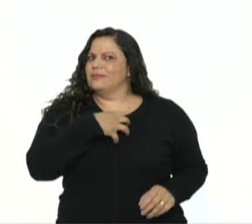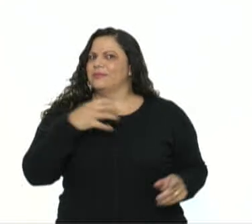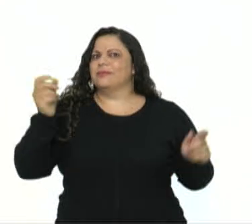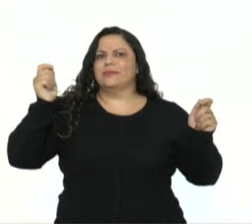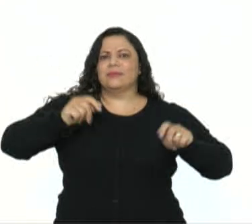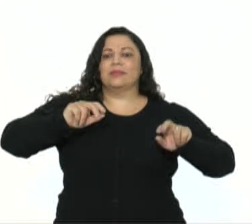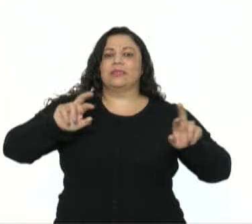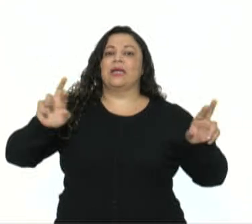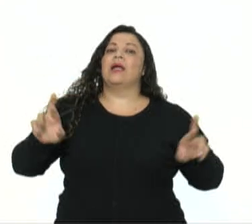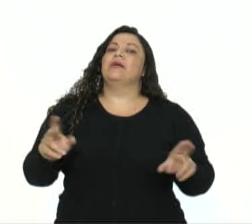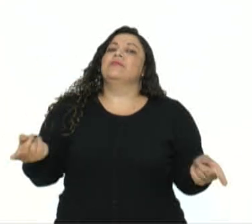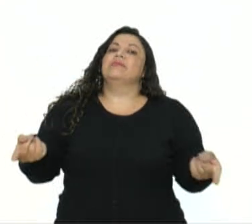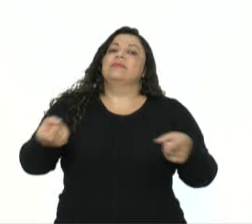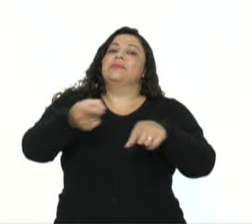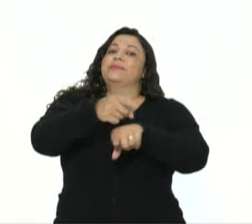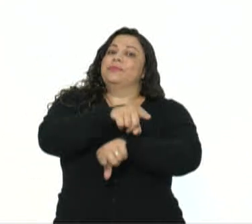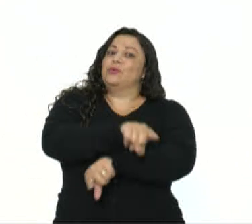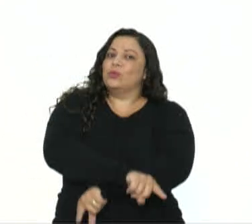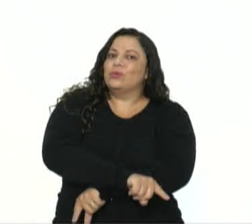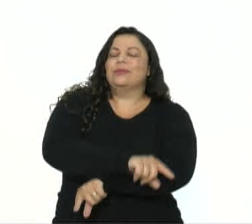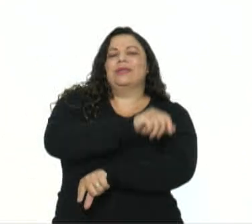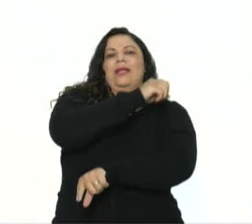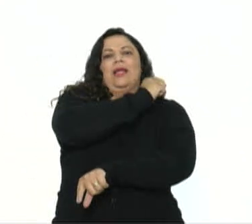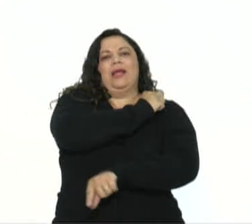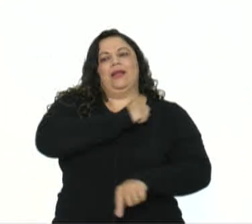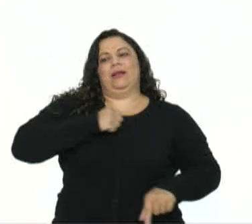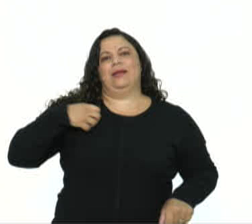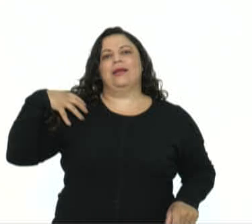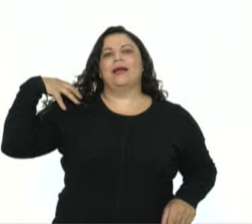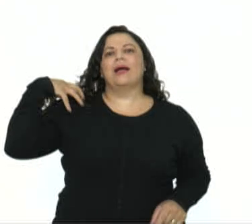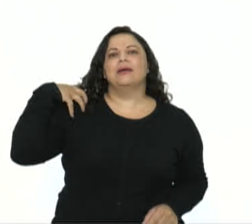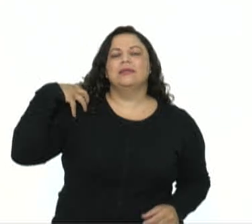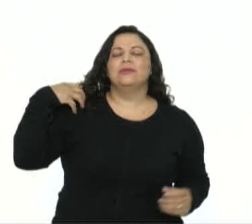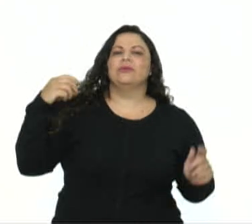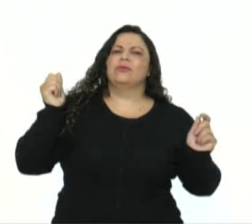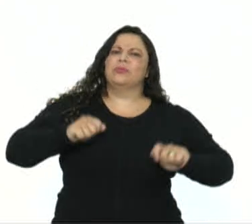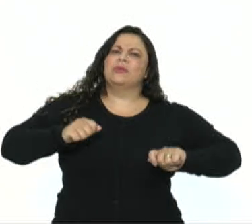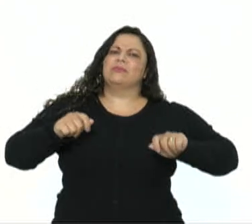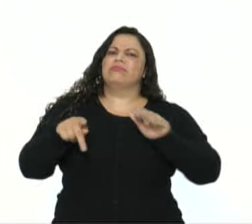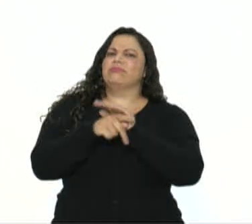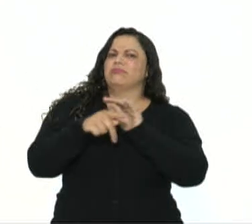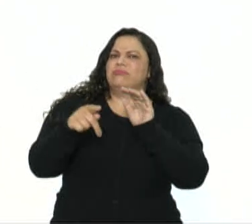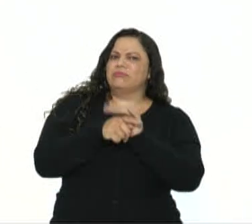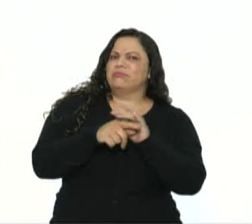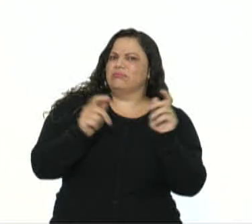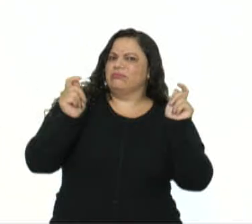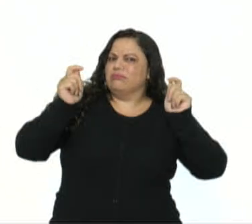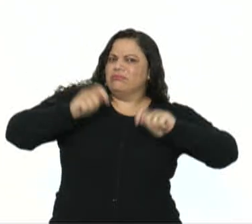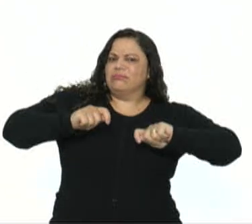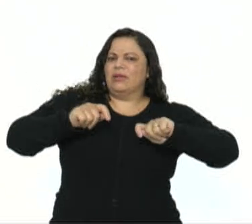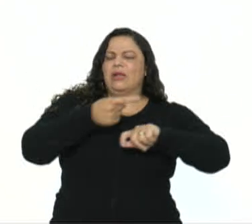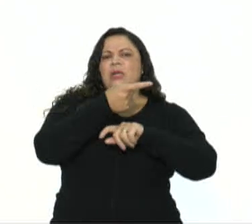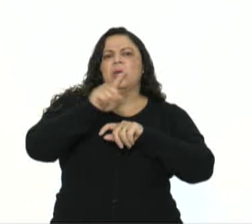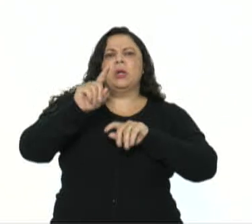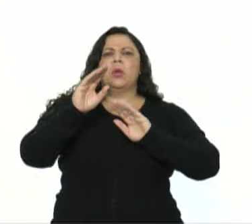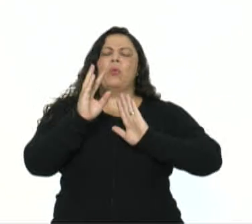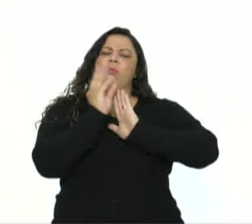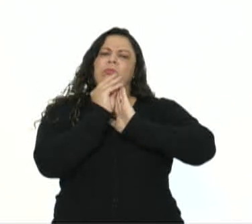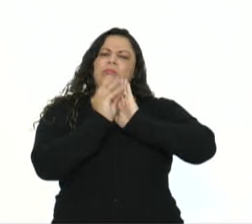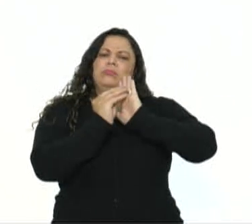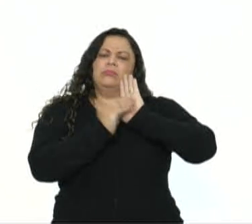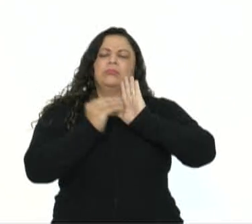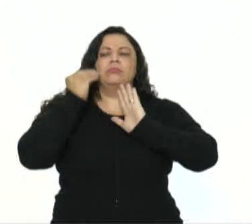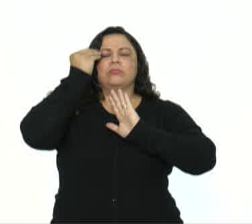Ao contrário de Aristóteles, que apesar de partir dos mesmos pressupostos, não colocava a experimentação